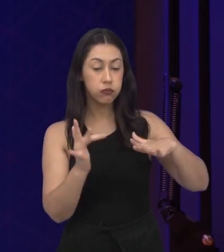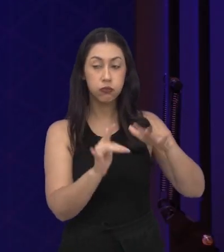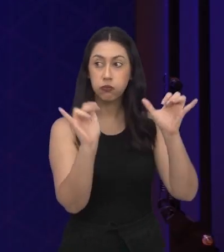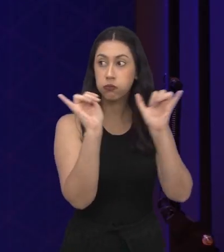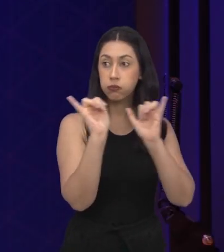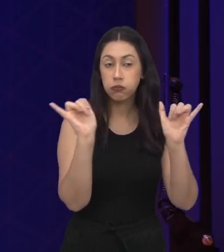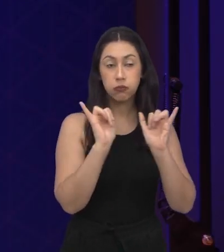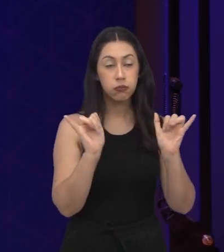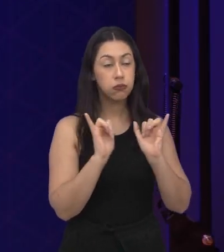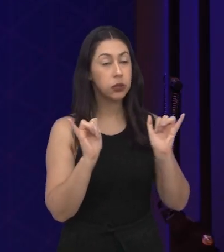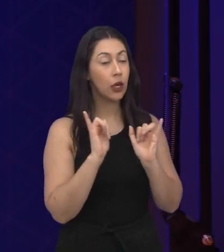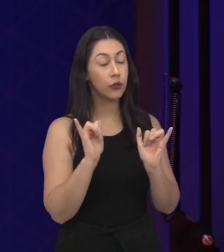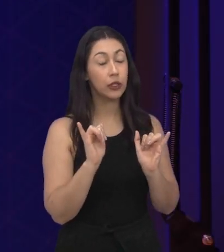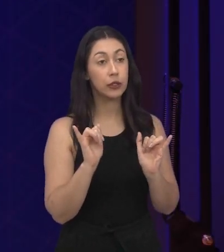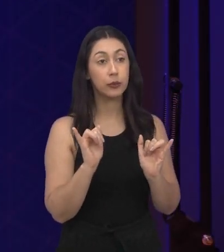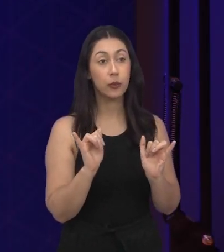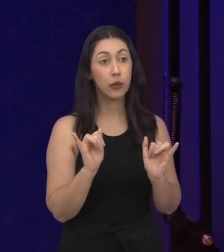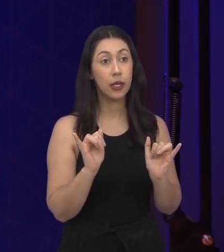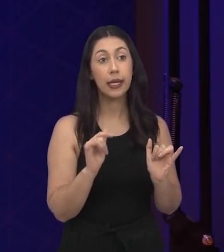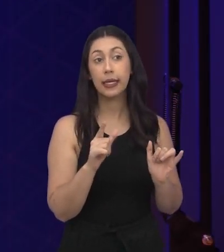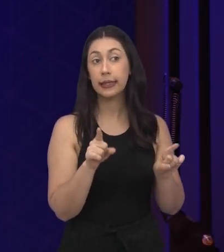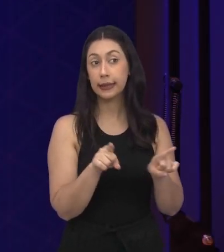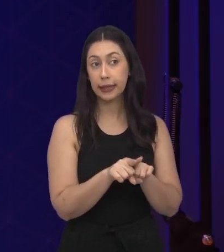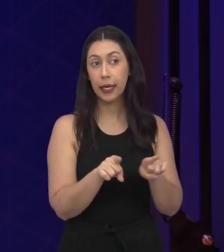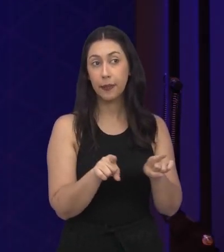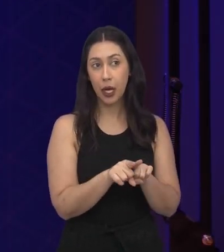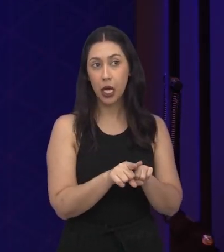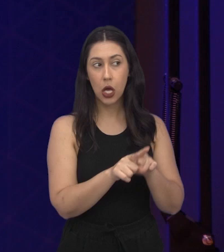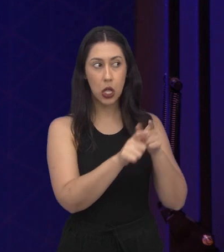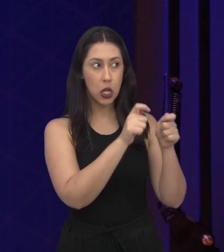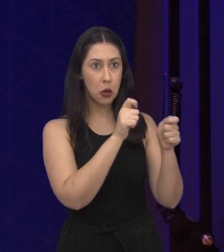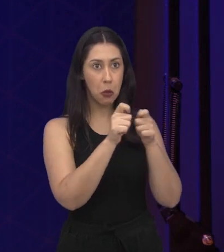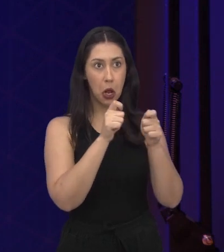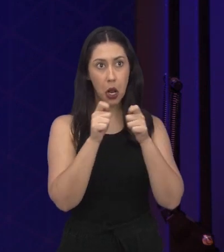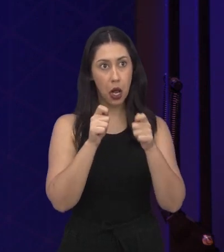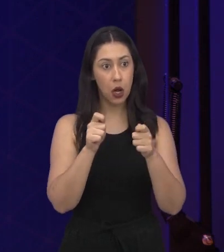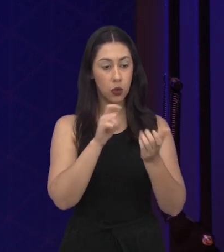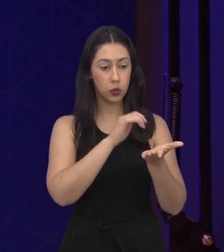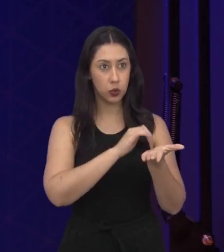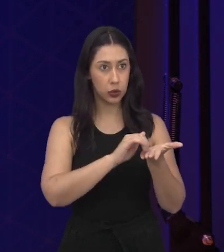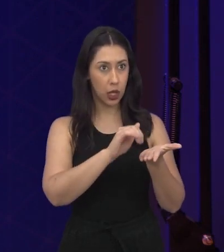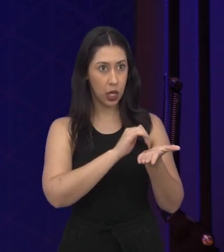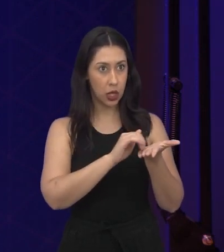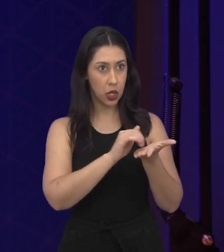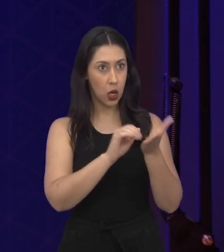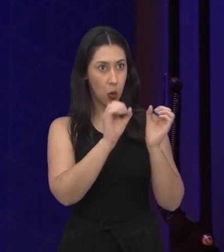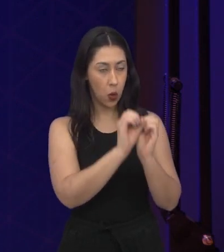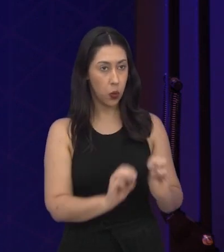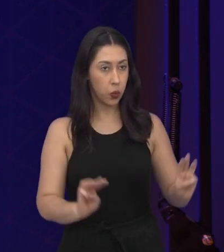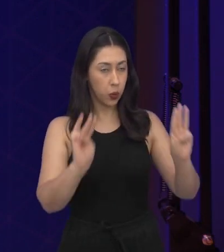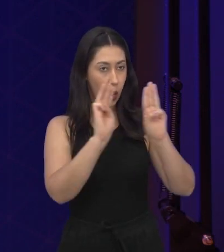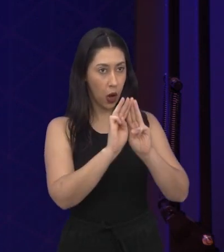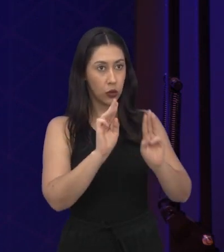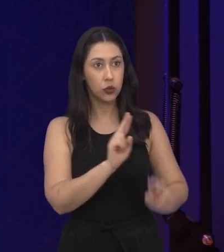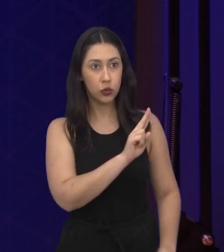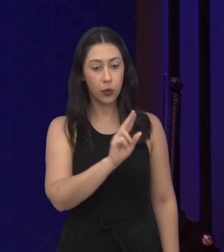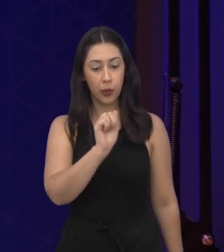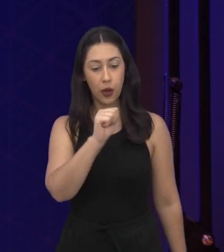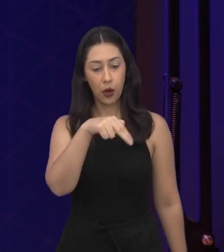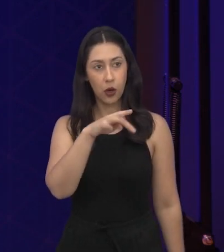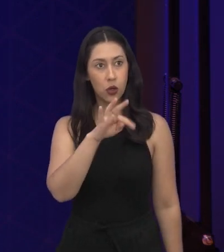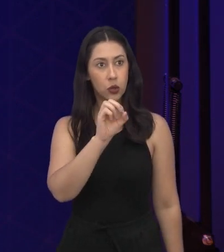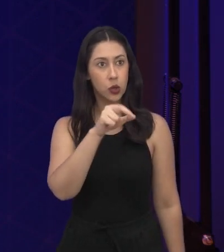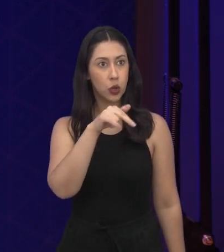sociais. E a gente teve, então, uma coletiva de imprensa em que o secretário-geral da ONU, Antônio Guterres, falou que